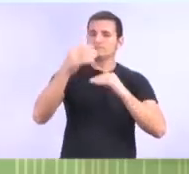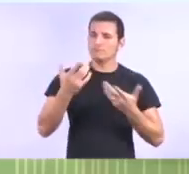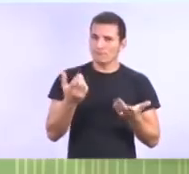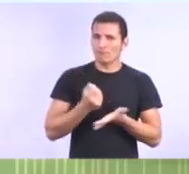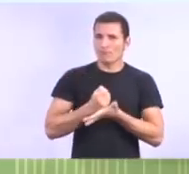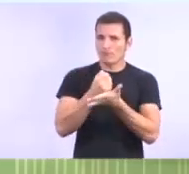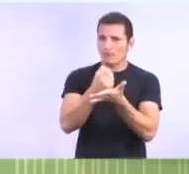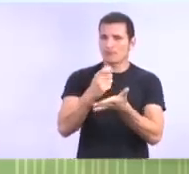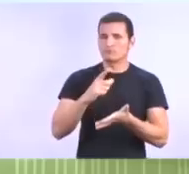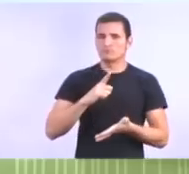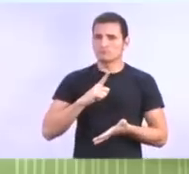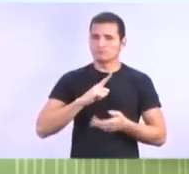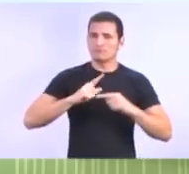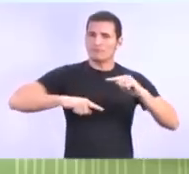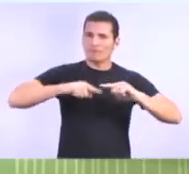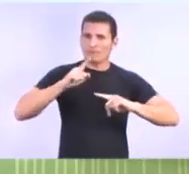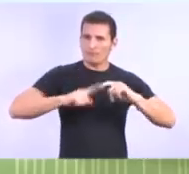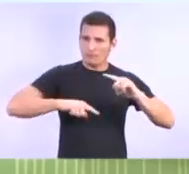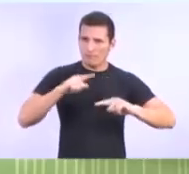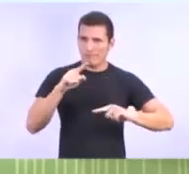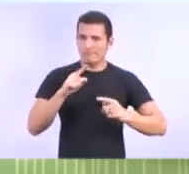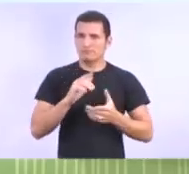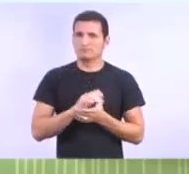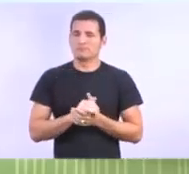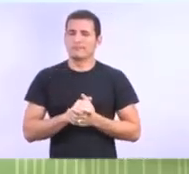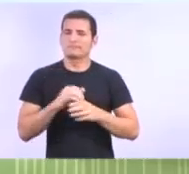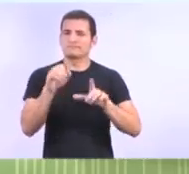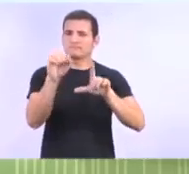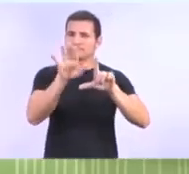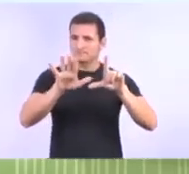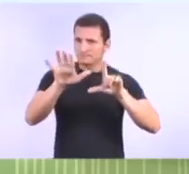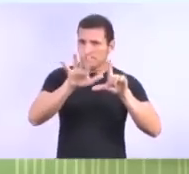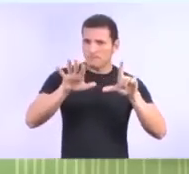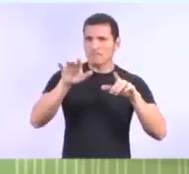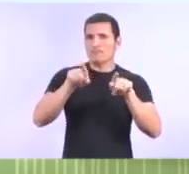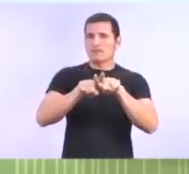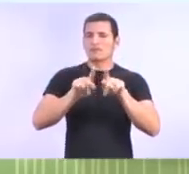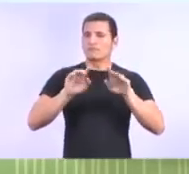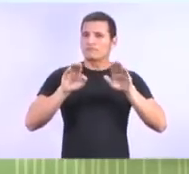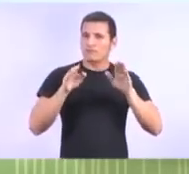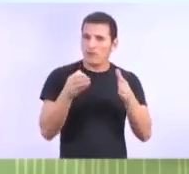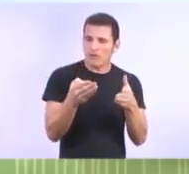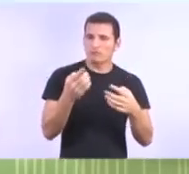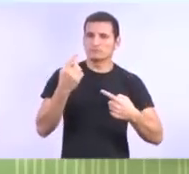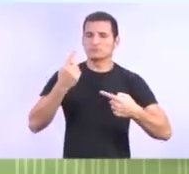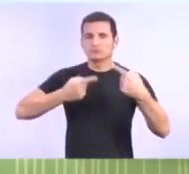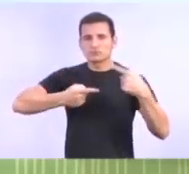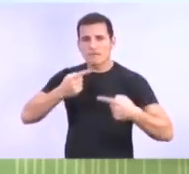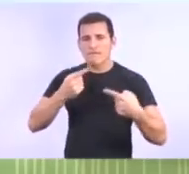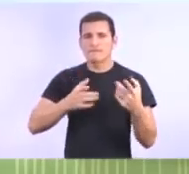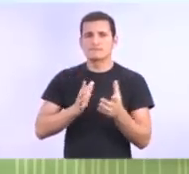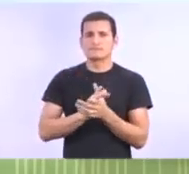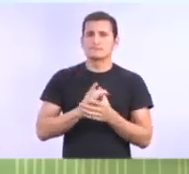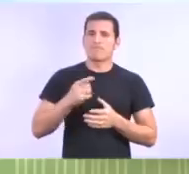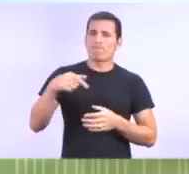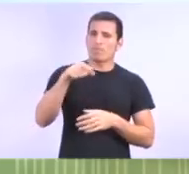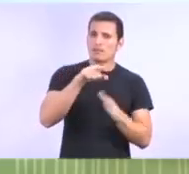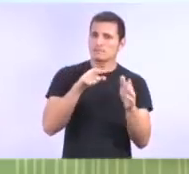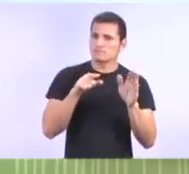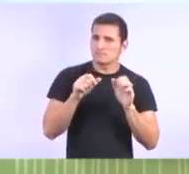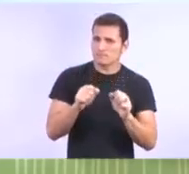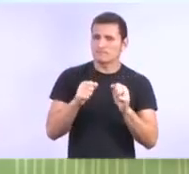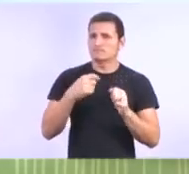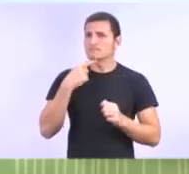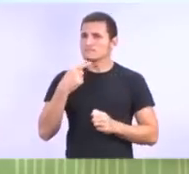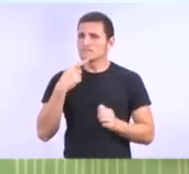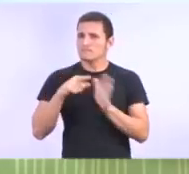temos aí do material que está disponibilizado no ambiente, pelos fóruns de discussões, vocês podendo tirar dúvidas com os